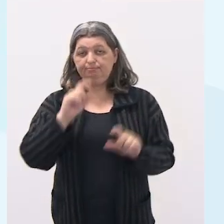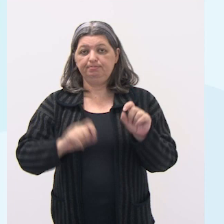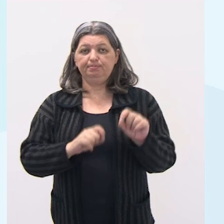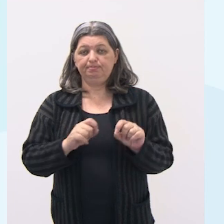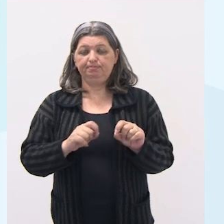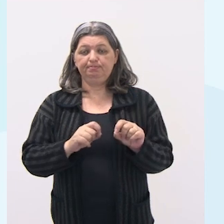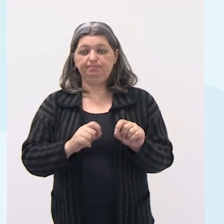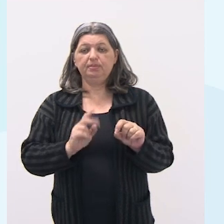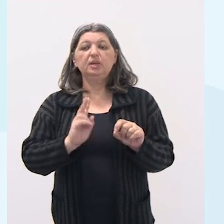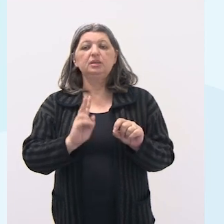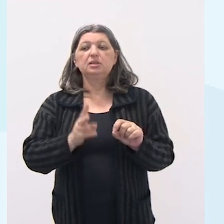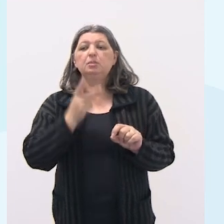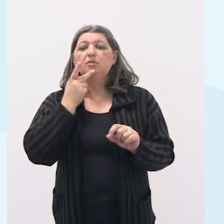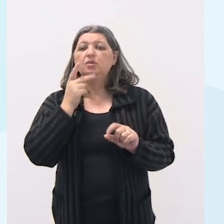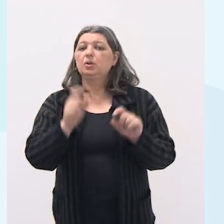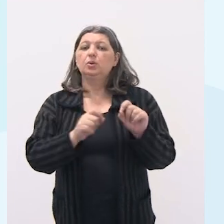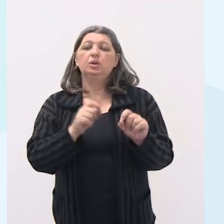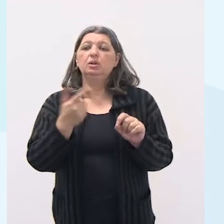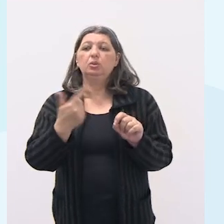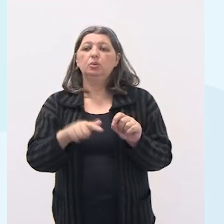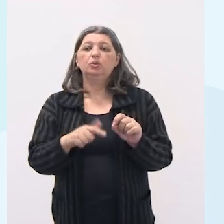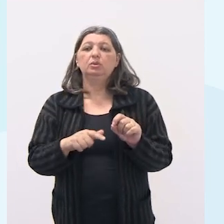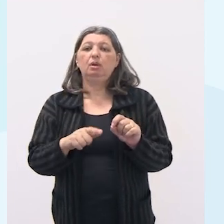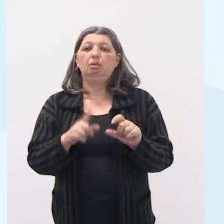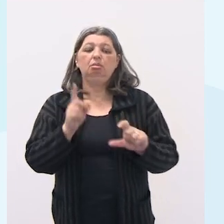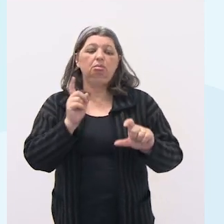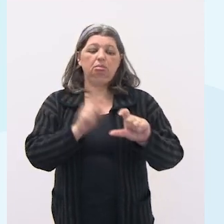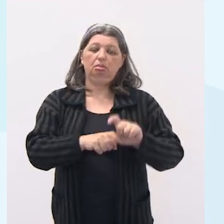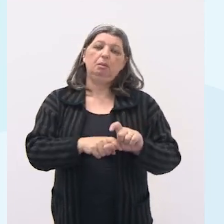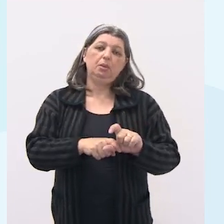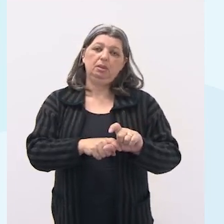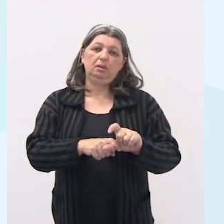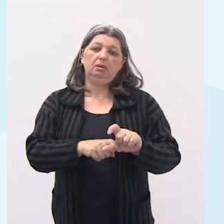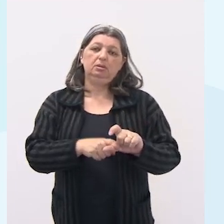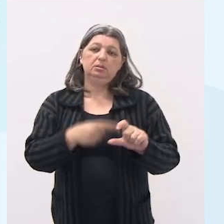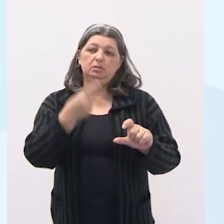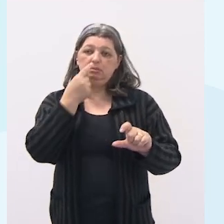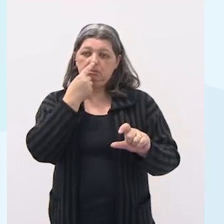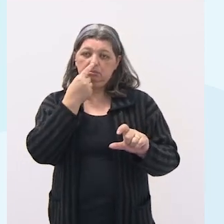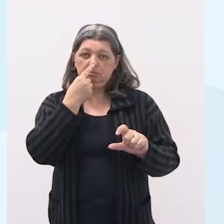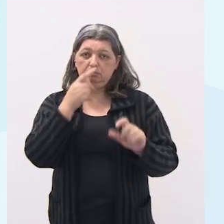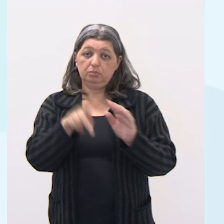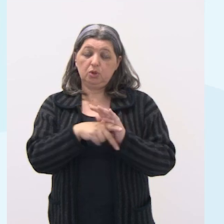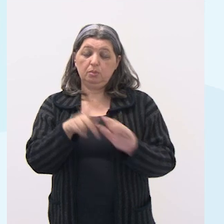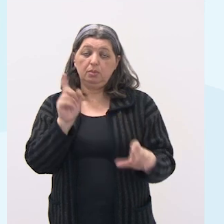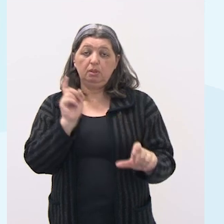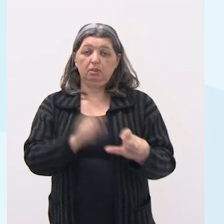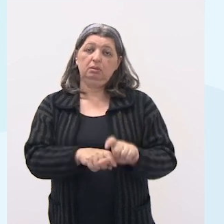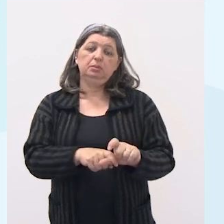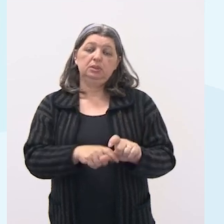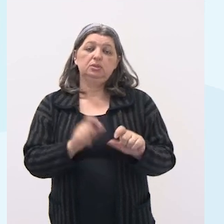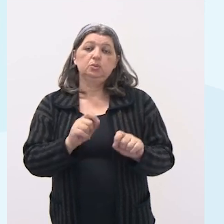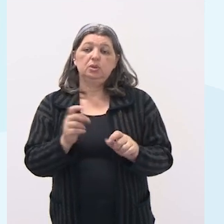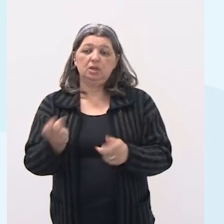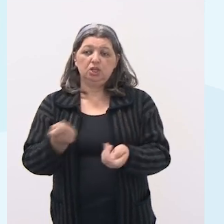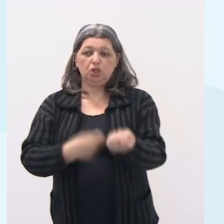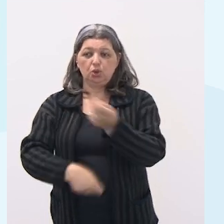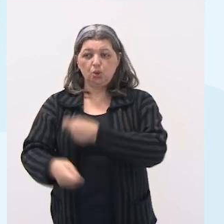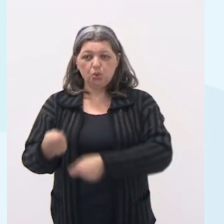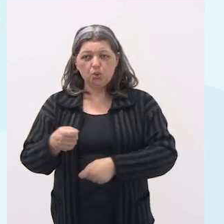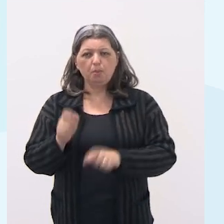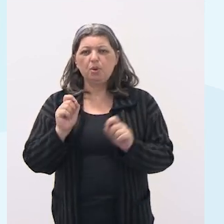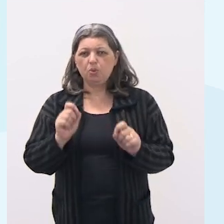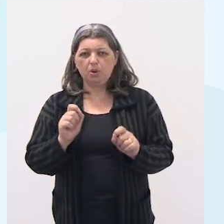fala que não existe independência afetiva sem a independência econômica. Então, quando você tem esses